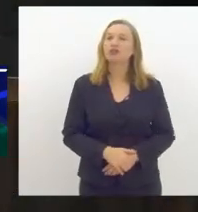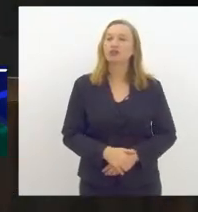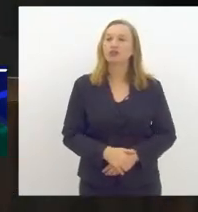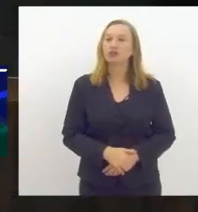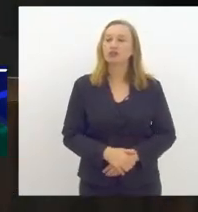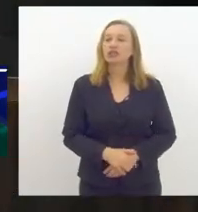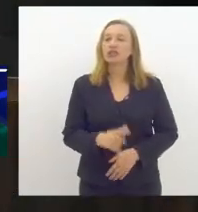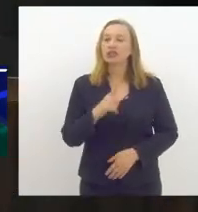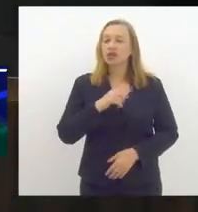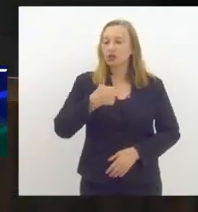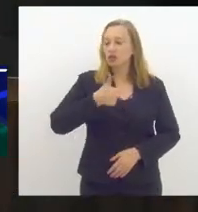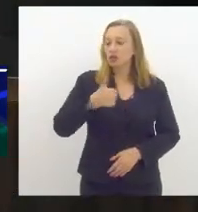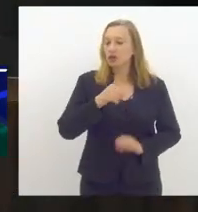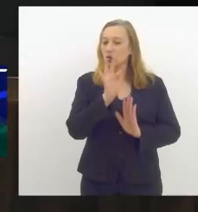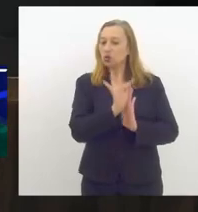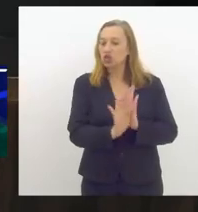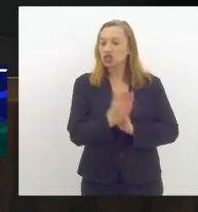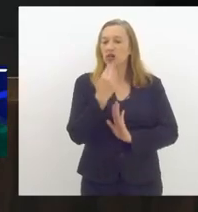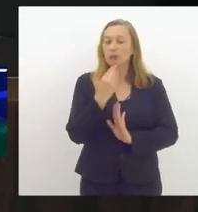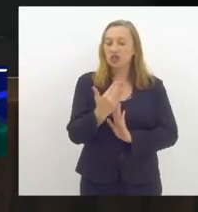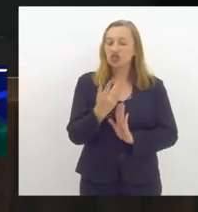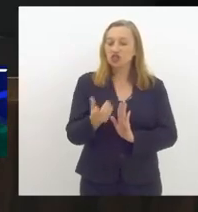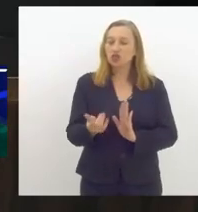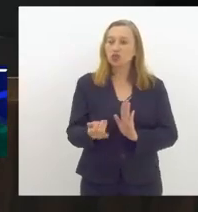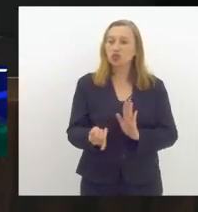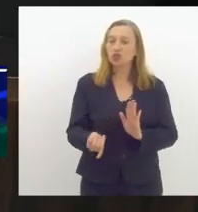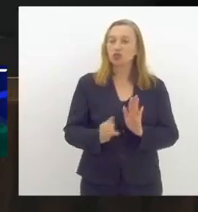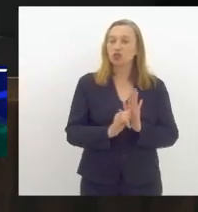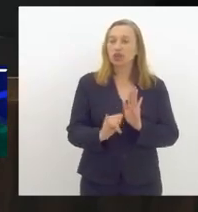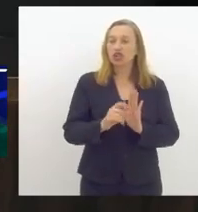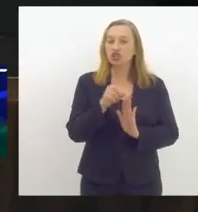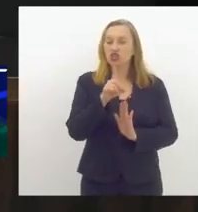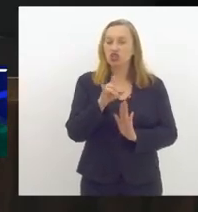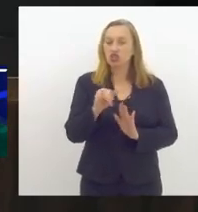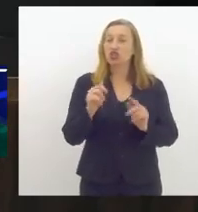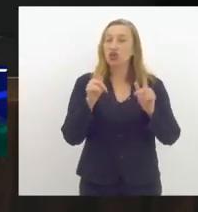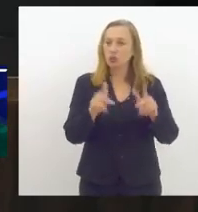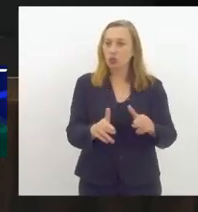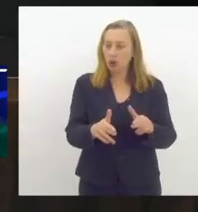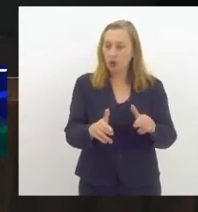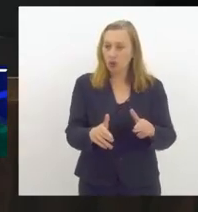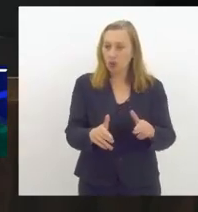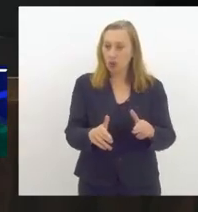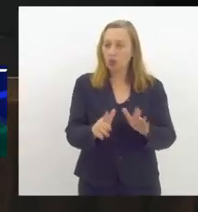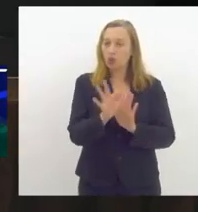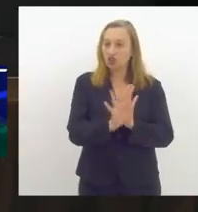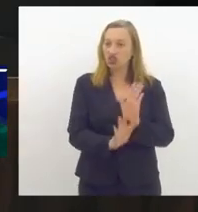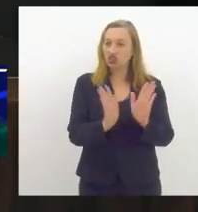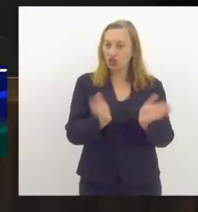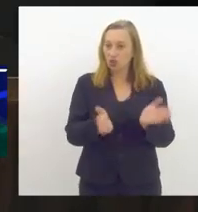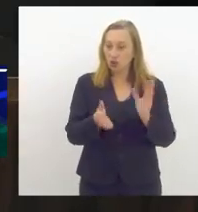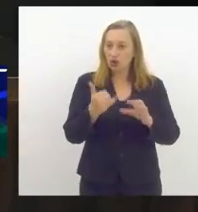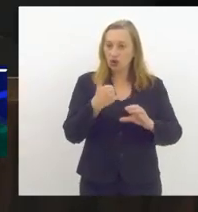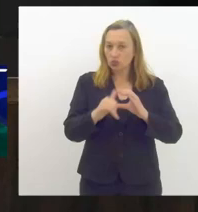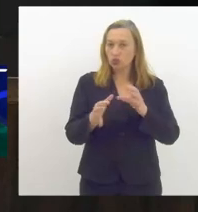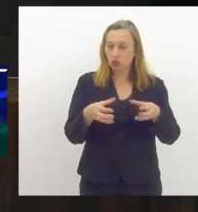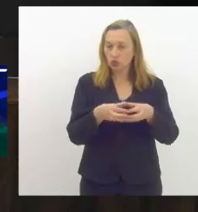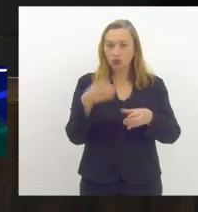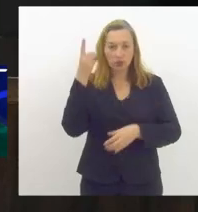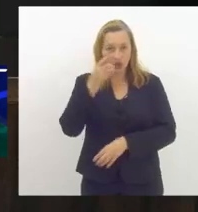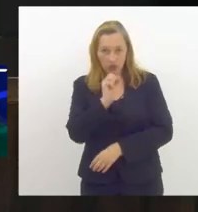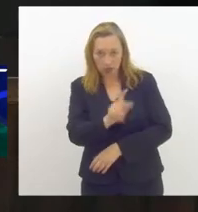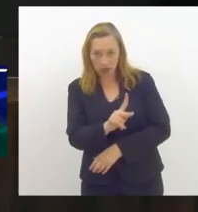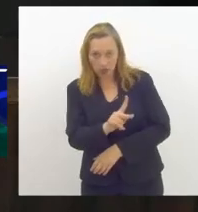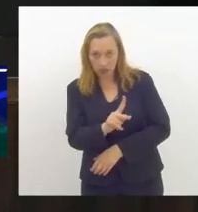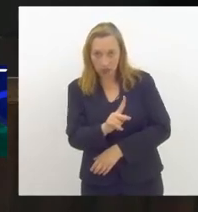tem um primeiro texto que a gente pediu para republicar o texto no mesmo dia e o texto vale o que eu mandei agora no grupo de Deputados tá